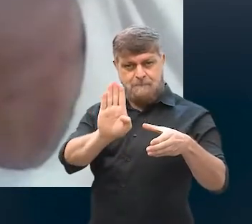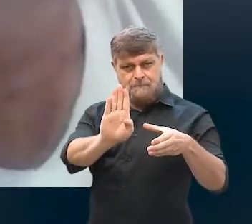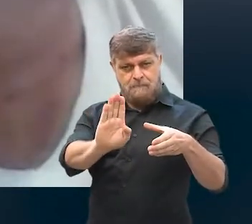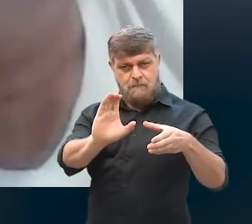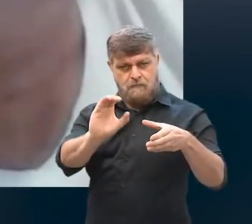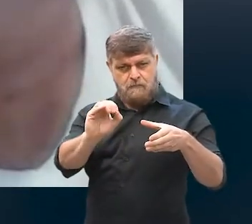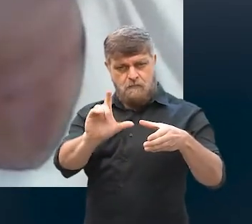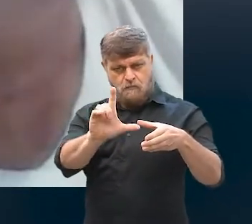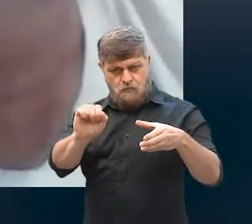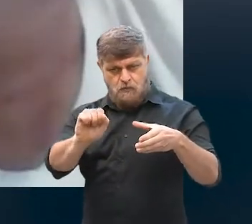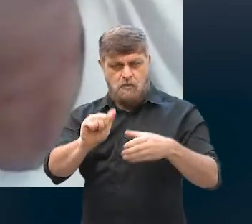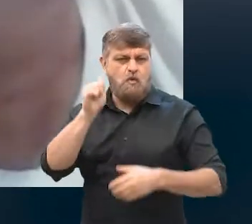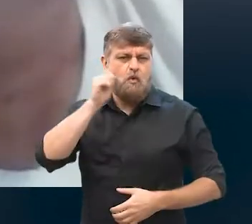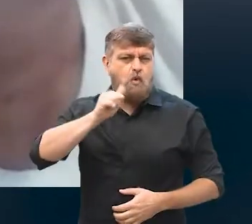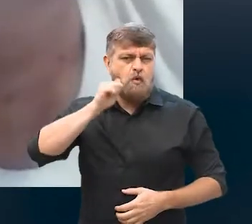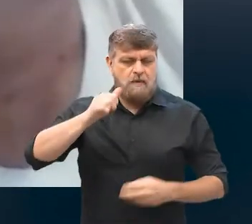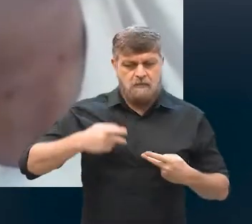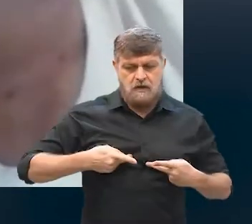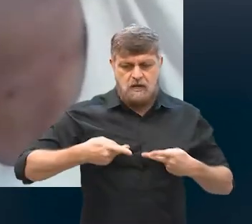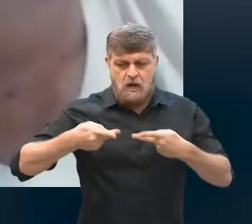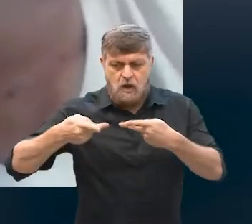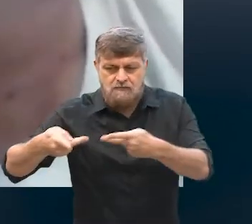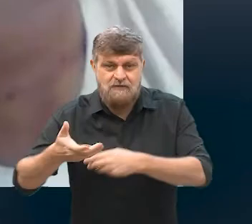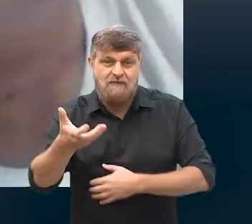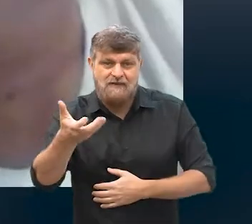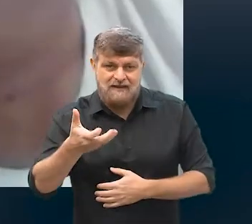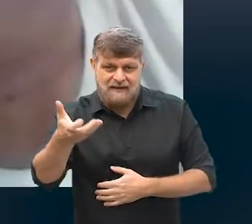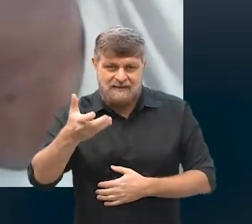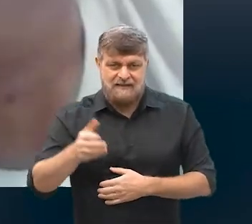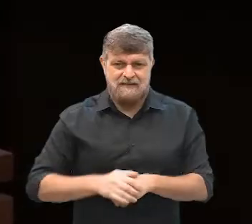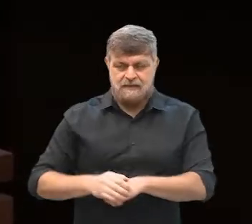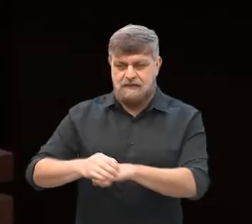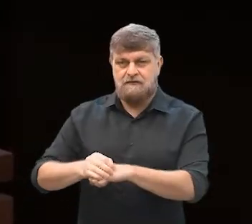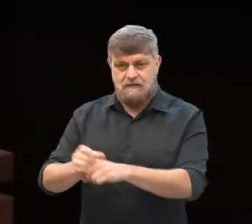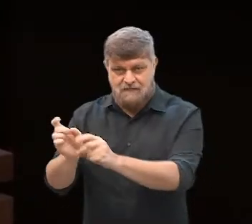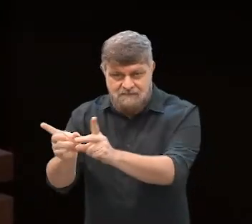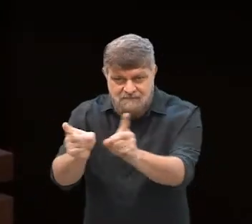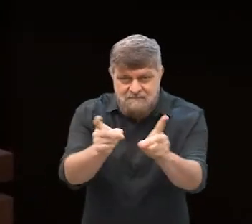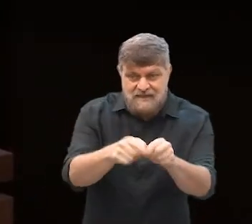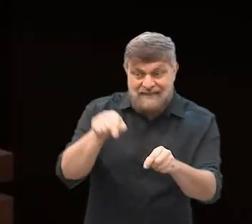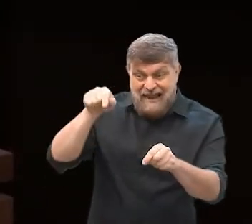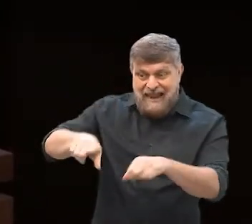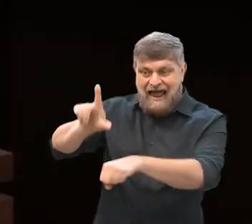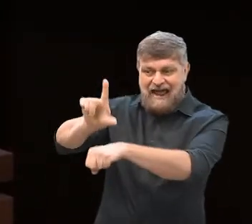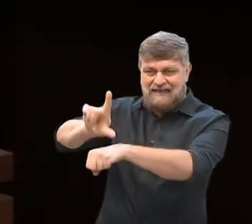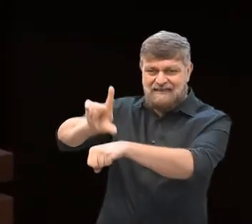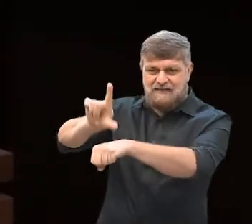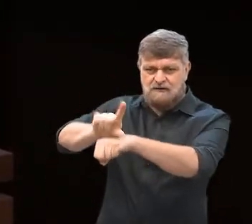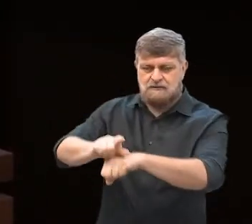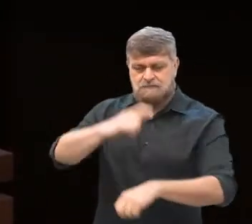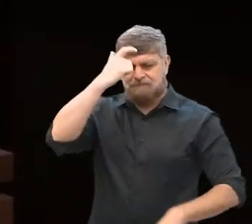que entrou em contato com a gente, e ela queria servir uma coisa salgada para que a pessoa consumisse no local.